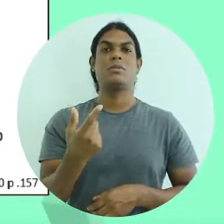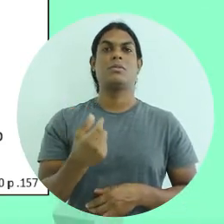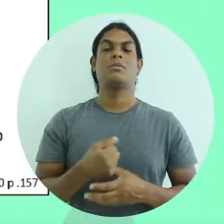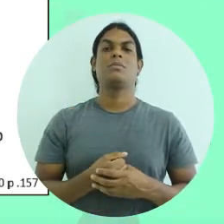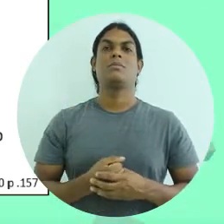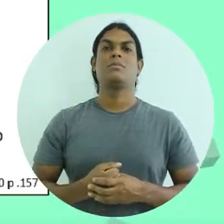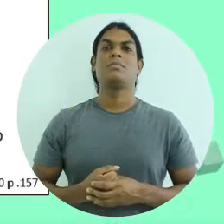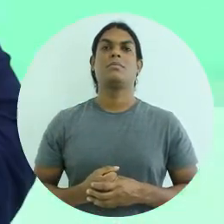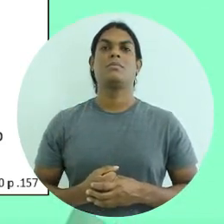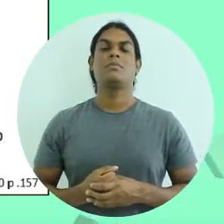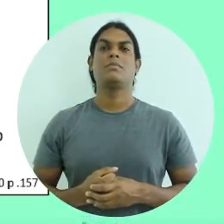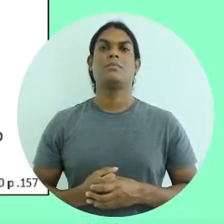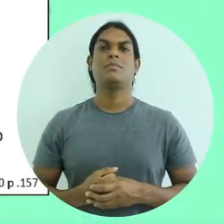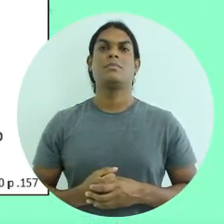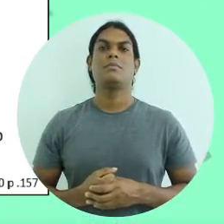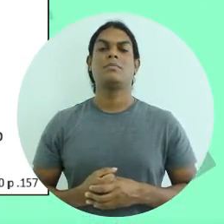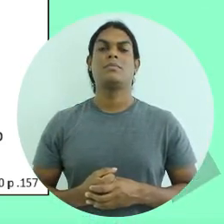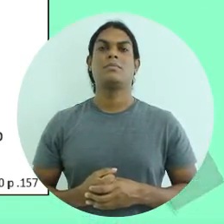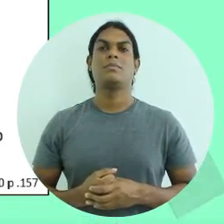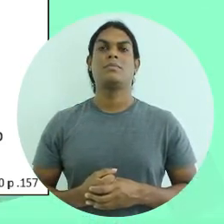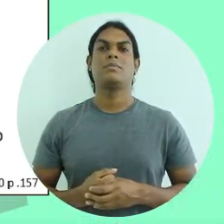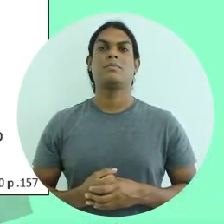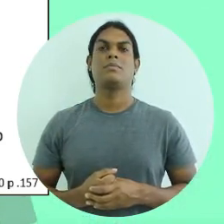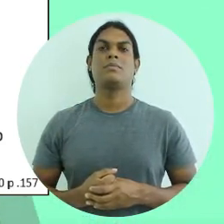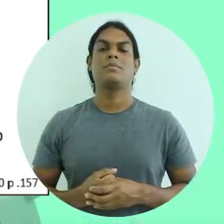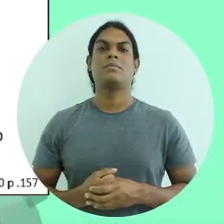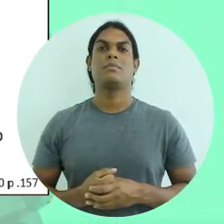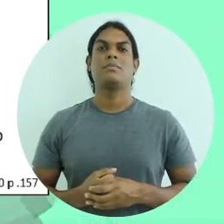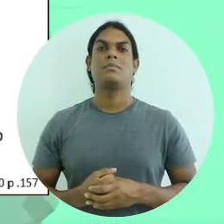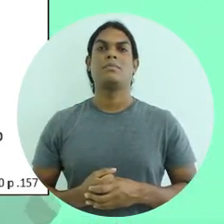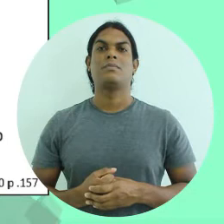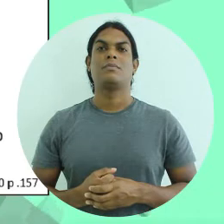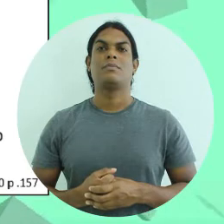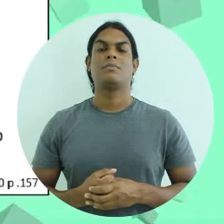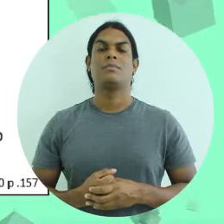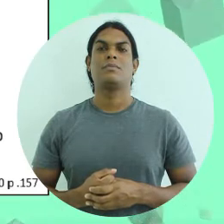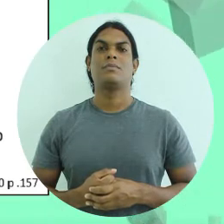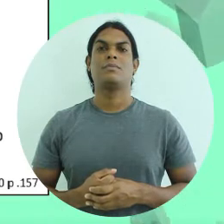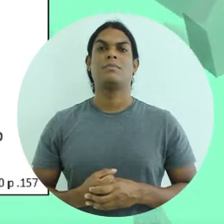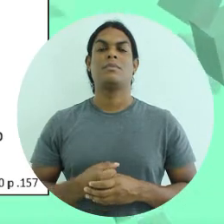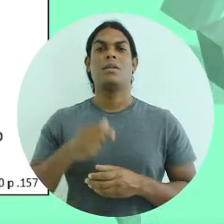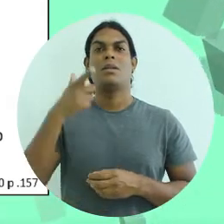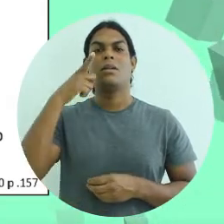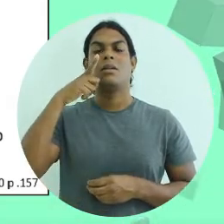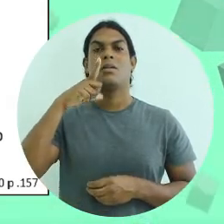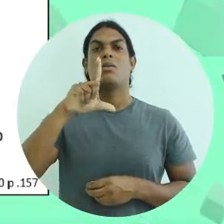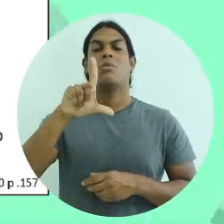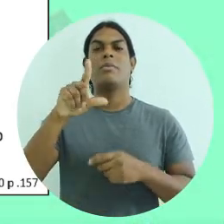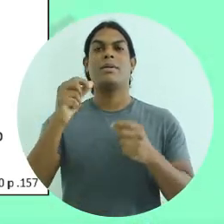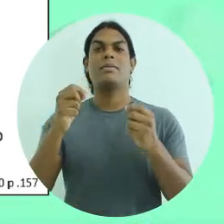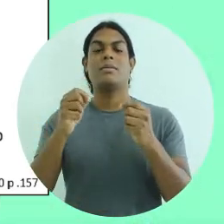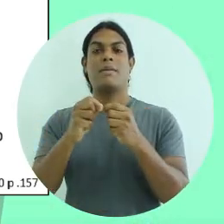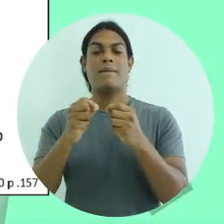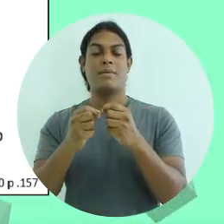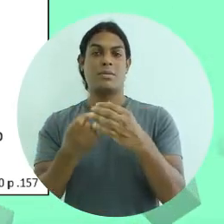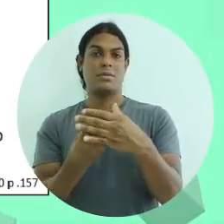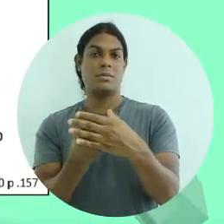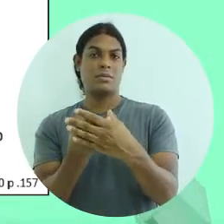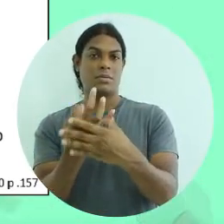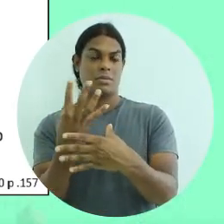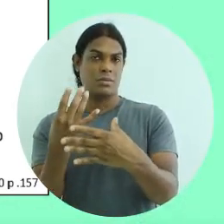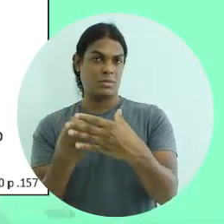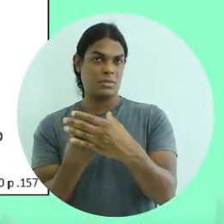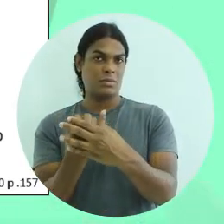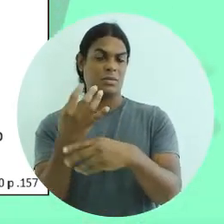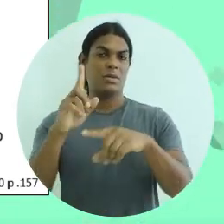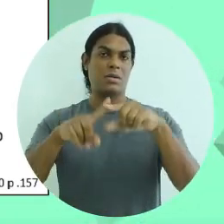dinheiro que ele vai receber posteriormente do importador no estrangeiro, ele começa a produzir a mercadoria, elabora tudinho